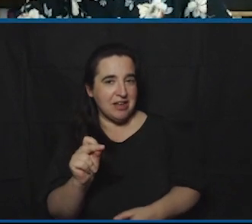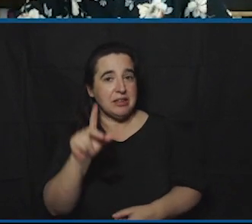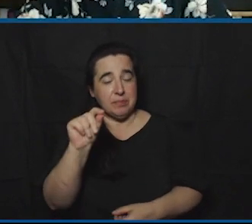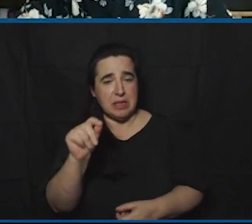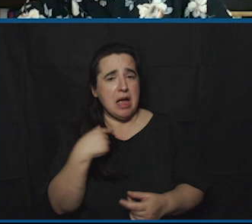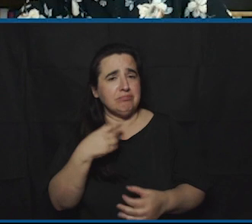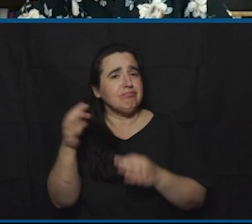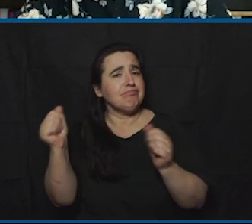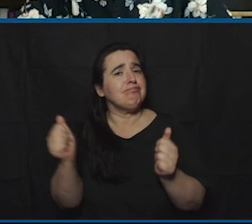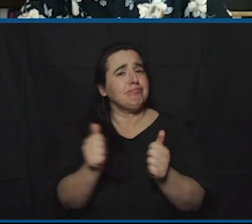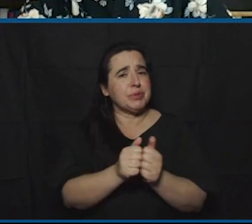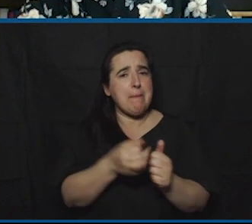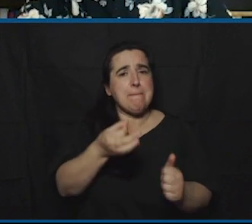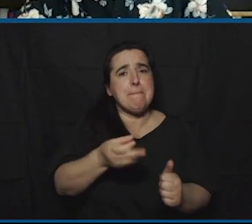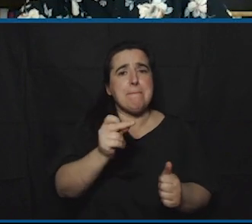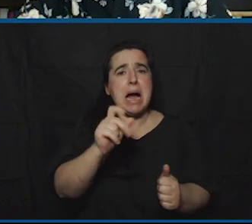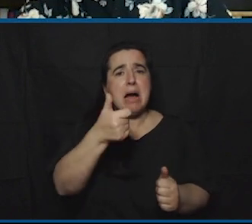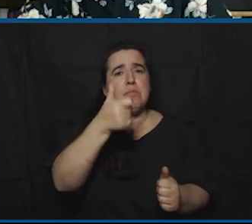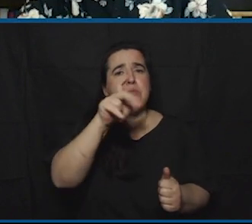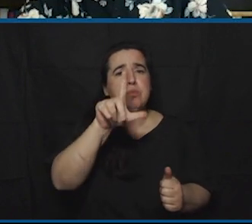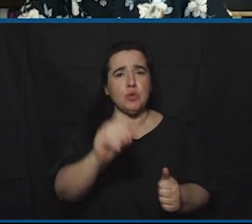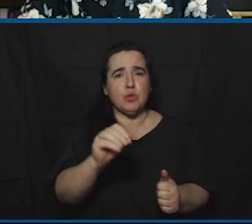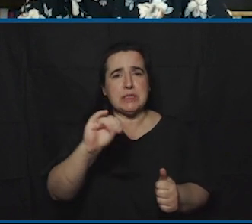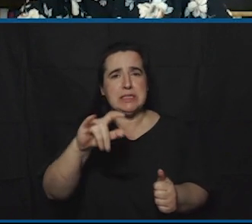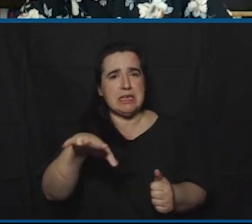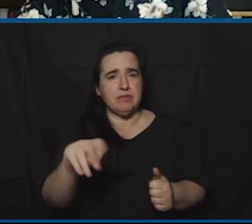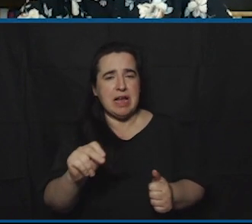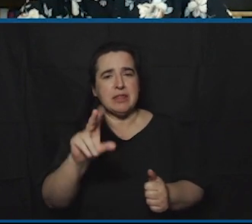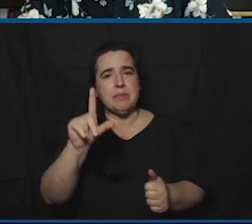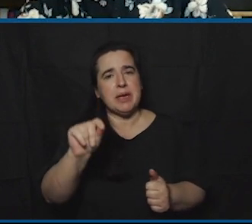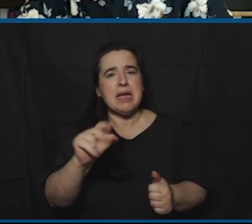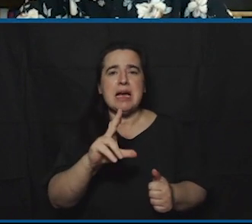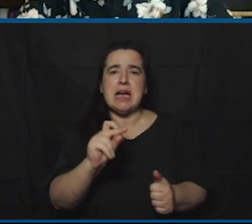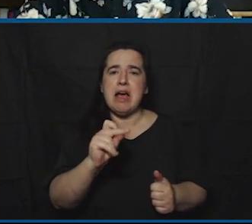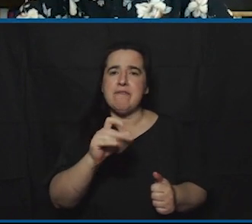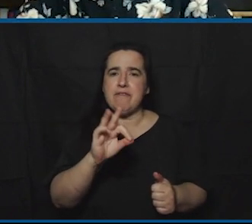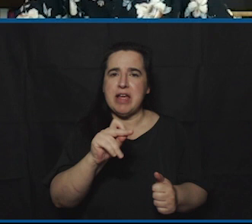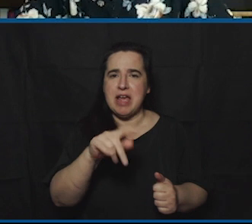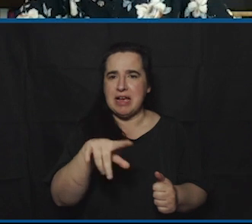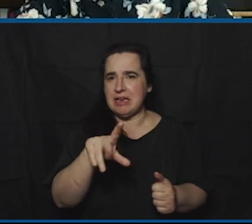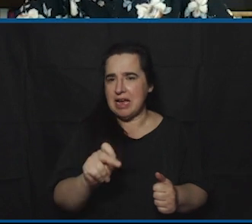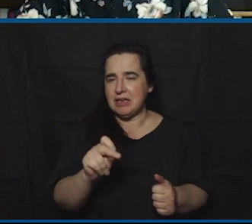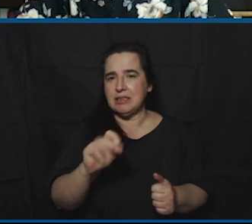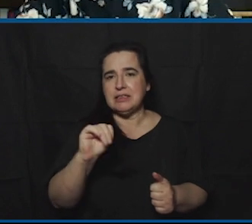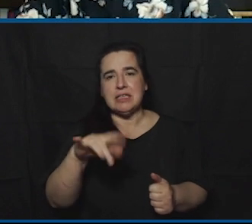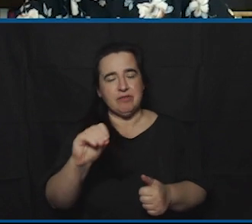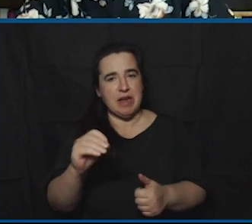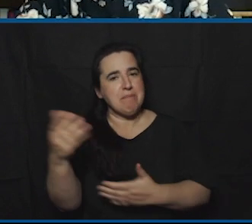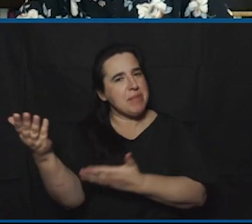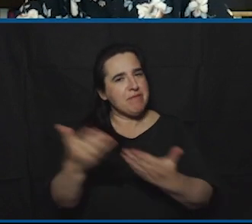partilha. Temos o Pablo Silva e a Rafaela Silva. Olá, bem-vindos. Portanto, mais uma escola